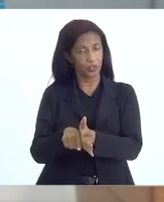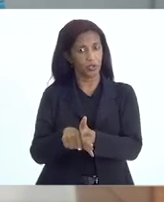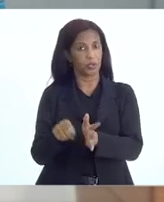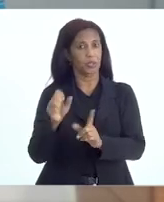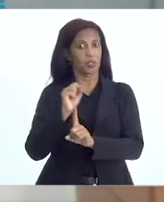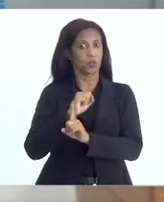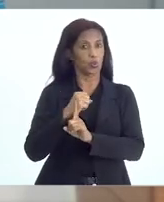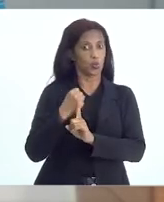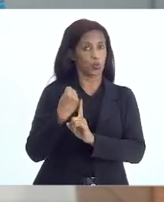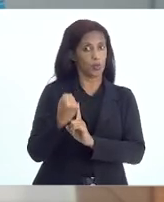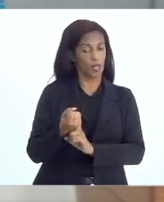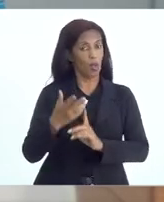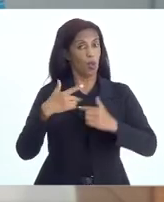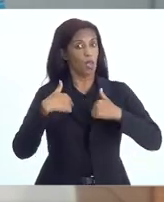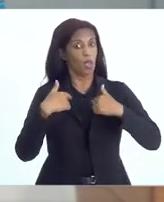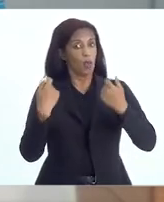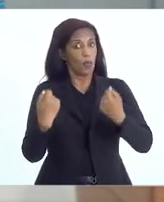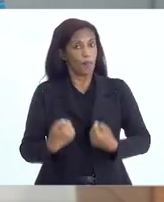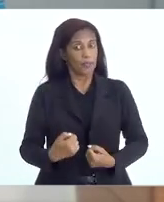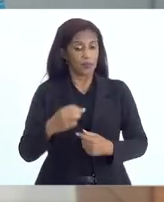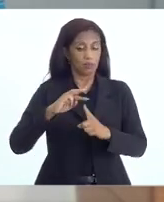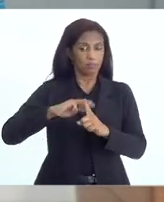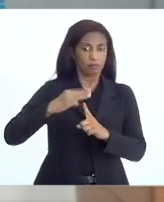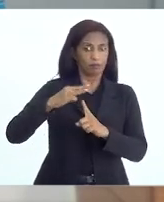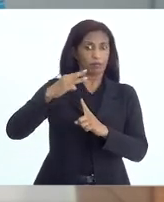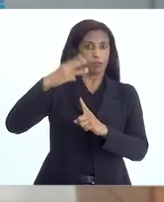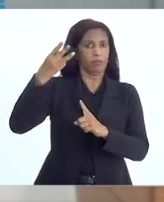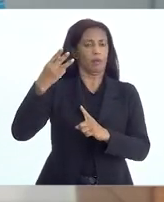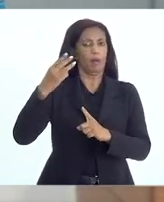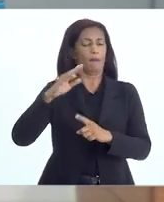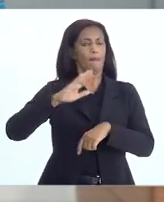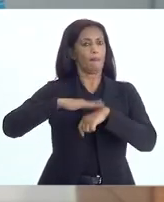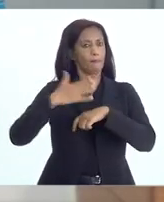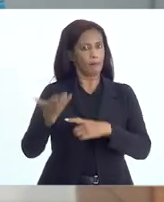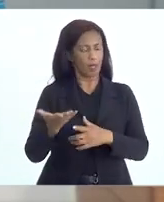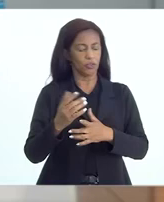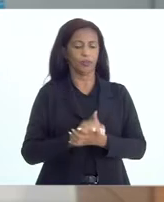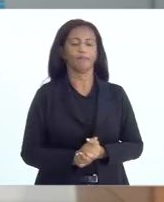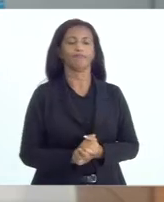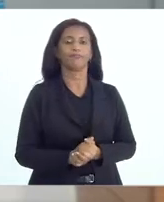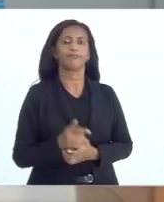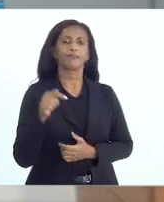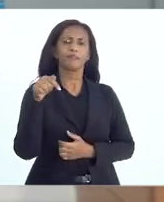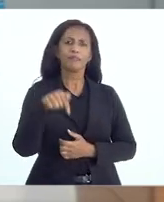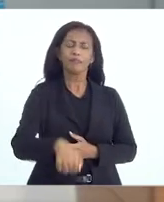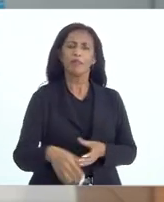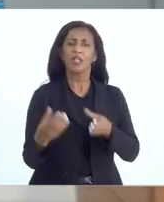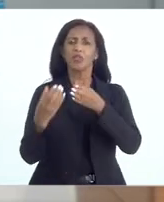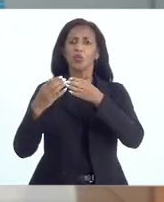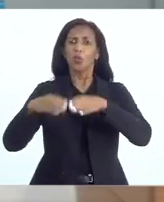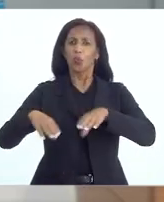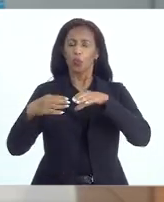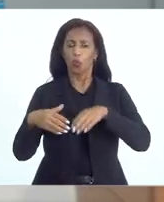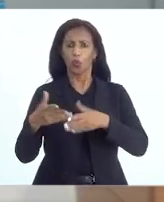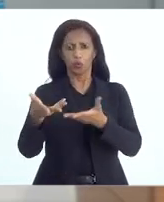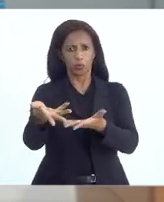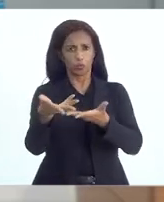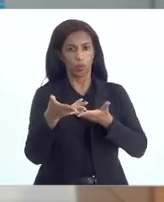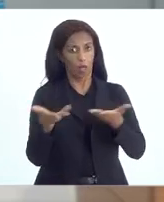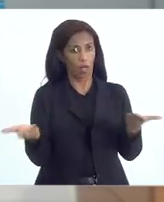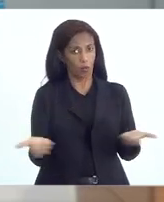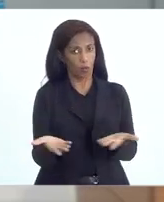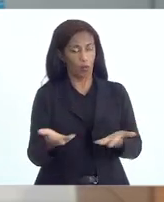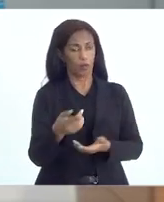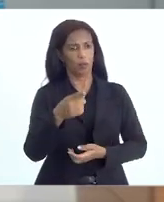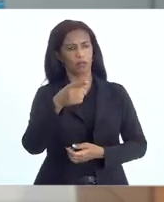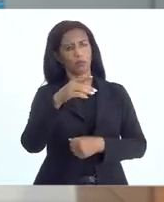cadastro lá de três ou duas vezes o número de vagas 1 o concurso que nós chamamos agora que com ajuda